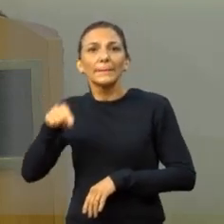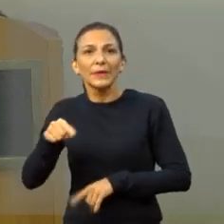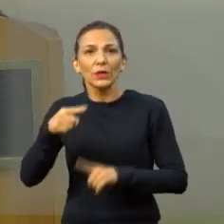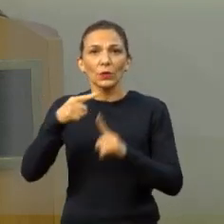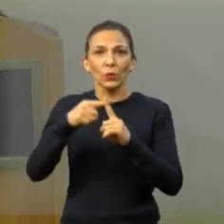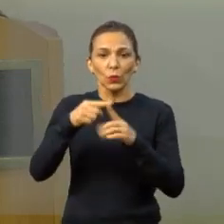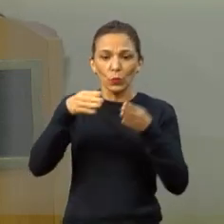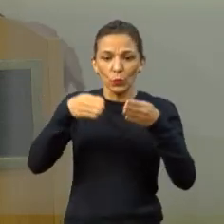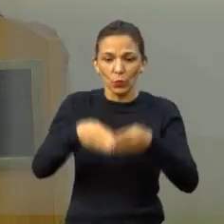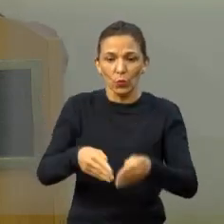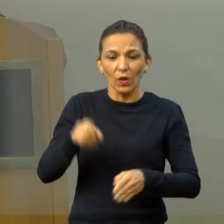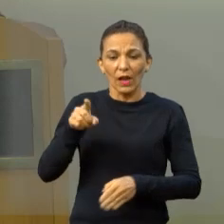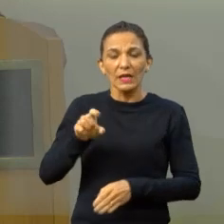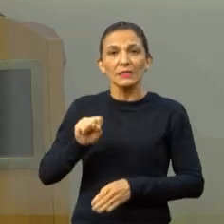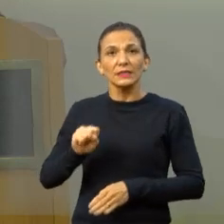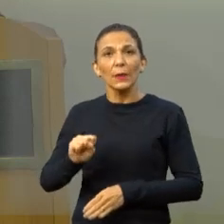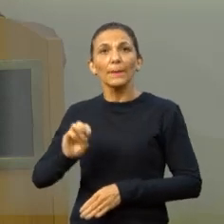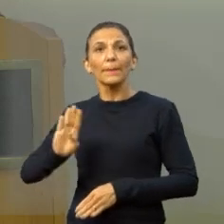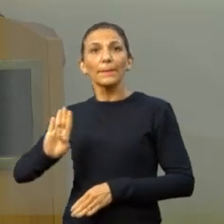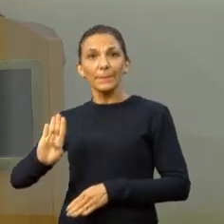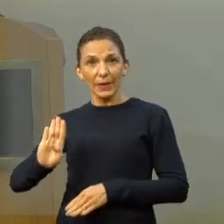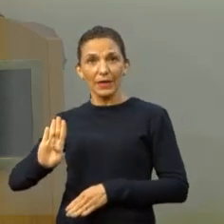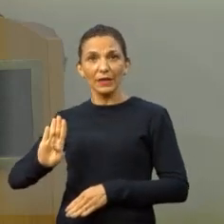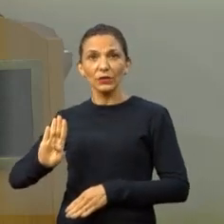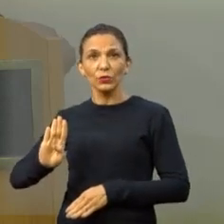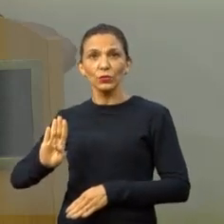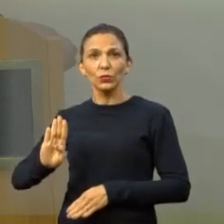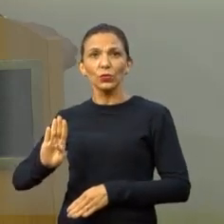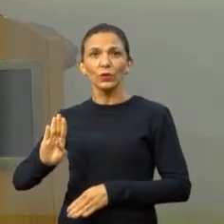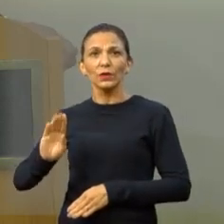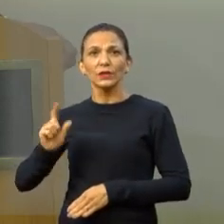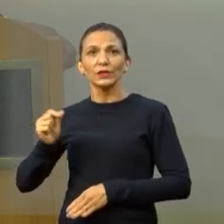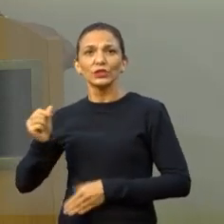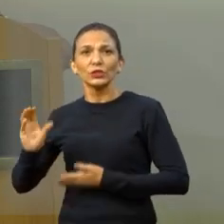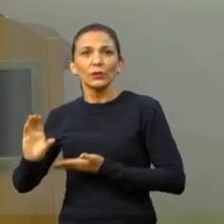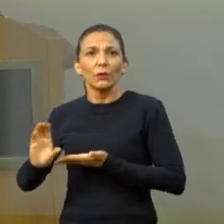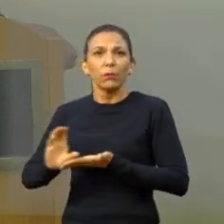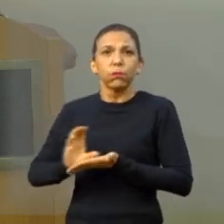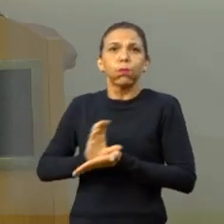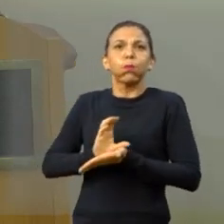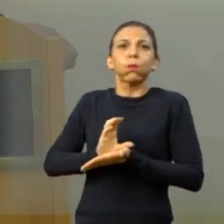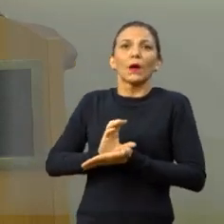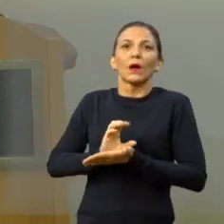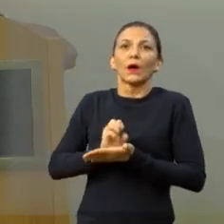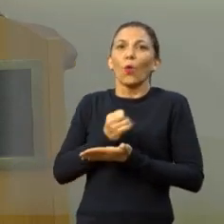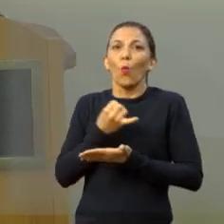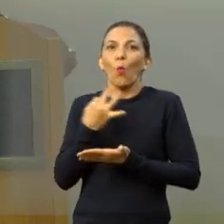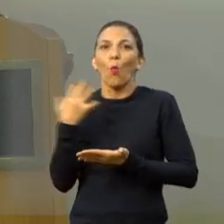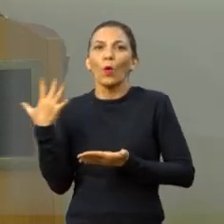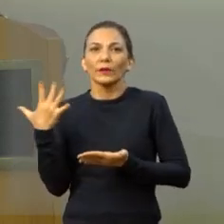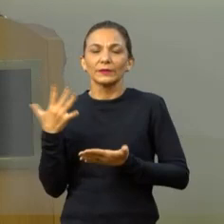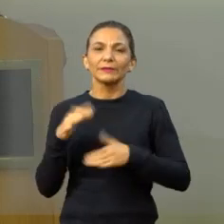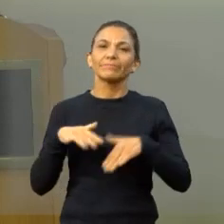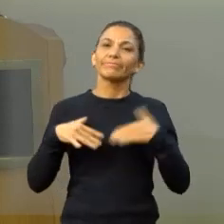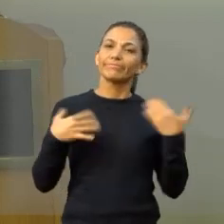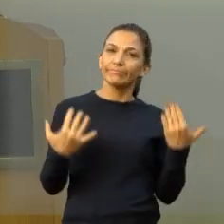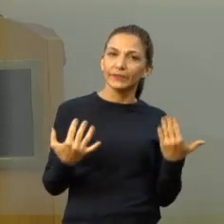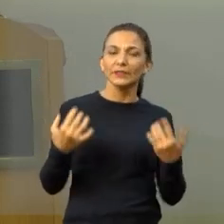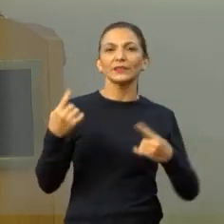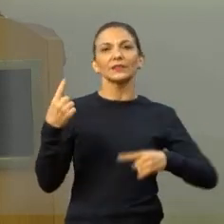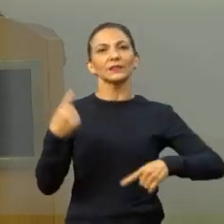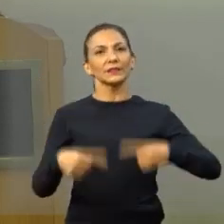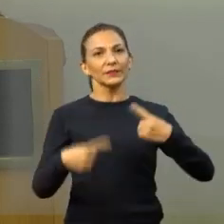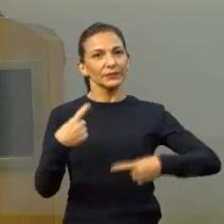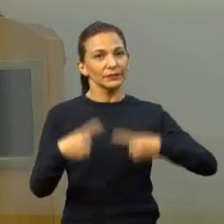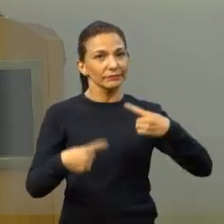lá no São Bento rapaz Quanto vamos arrecadar em São Bento em e eu acho que a gente vai discutir bastante